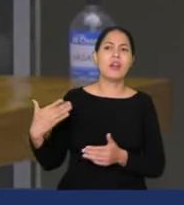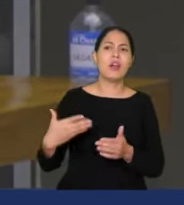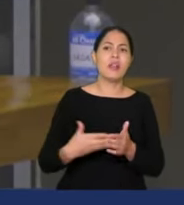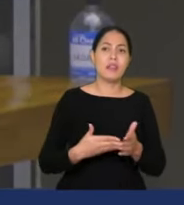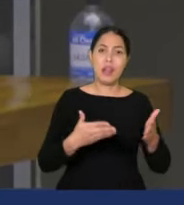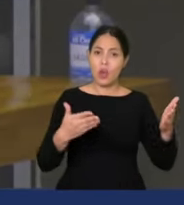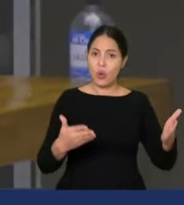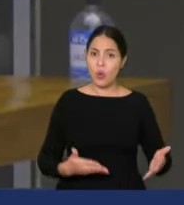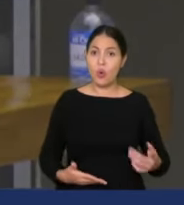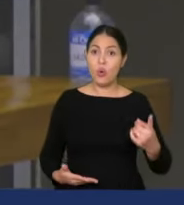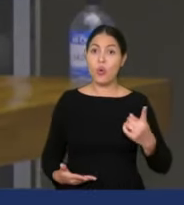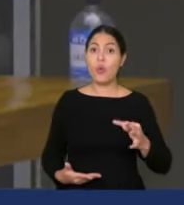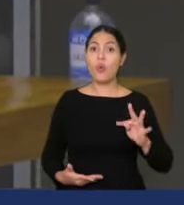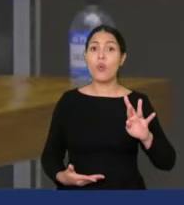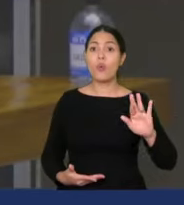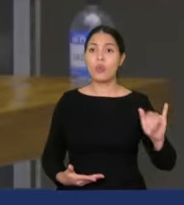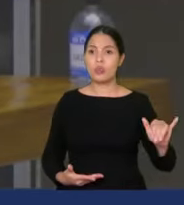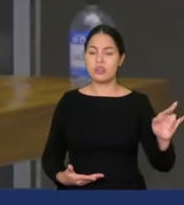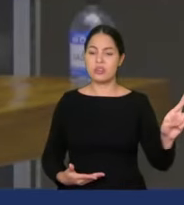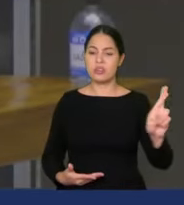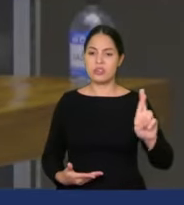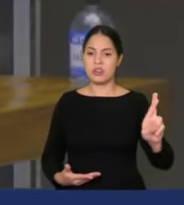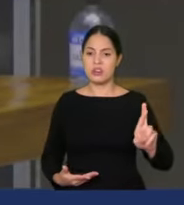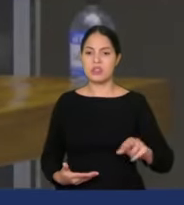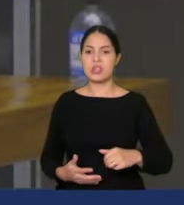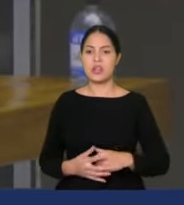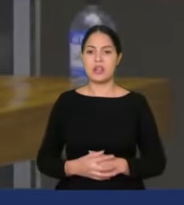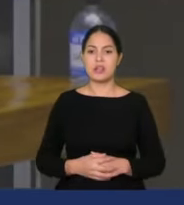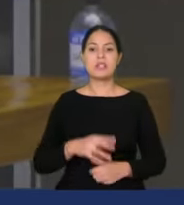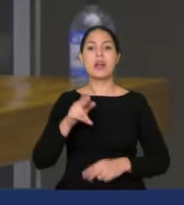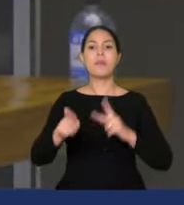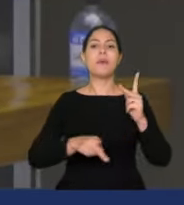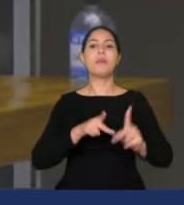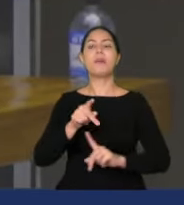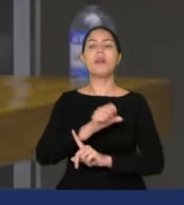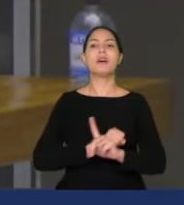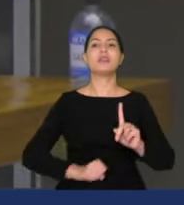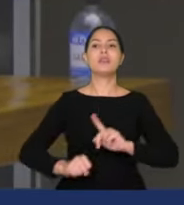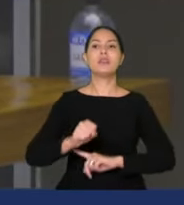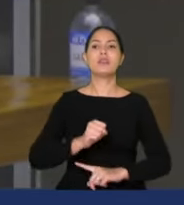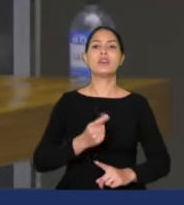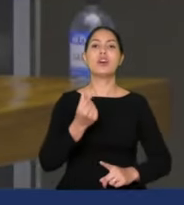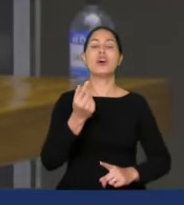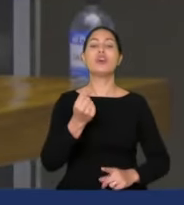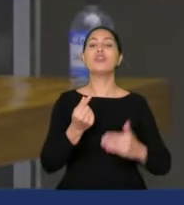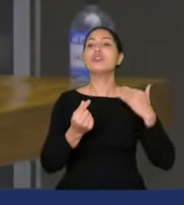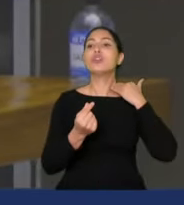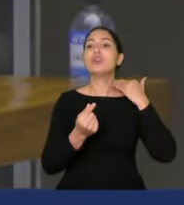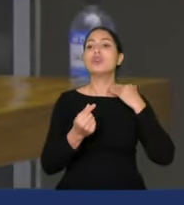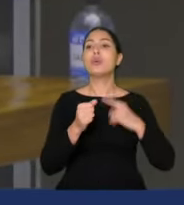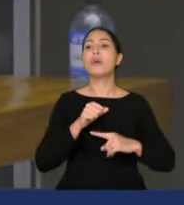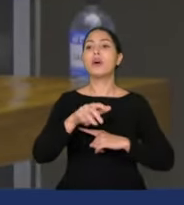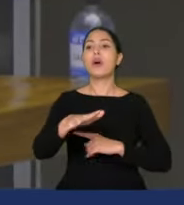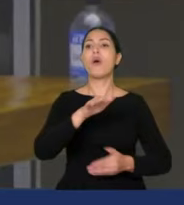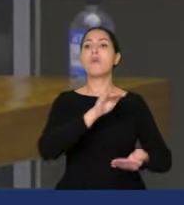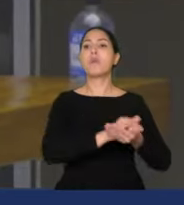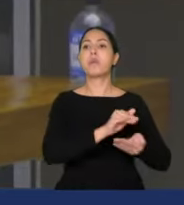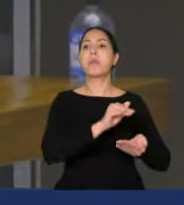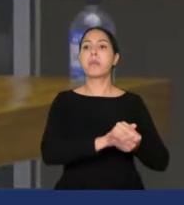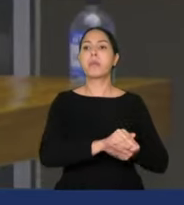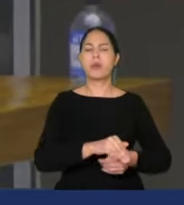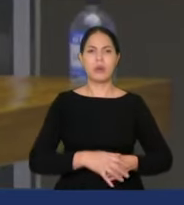R$1 trilhão. Dinheiro da sociedade que está depositado nos bancos, o Banco Central esteriliza